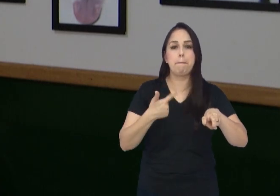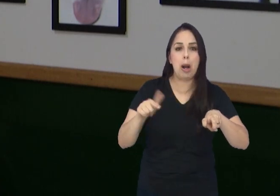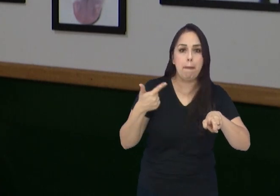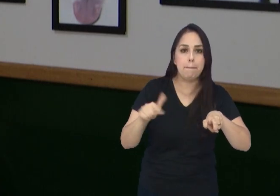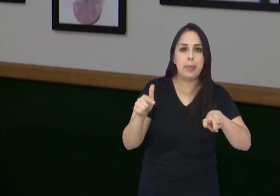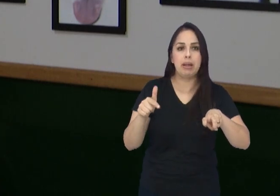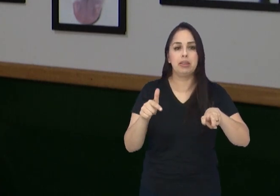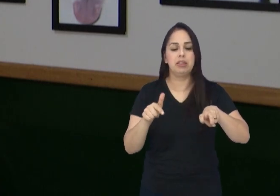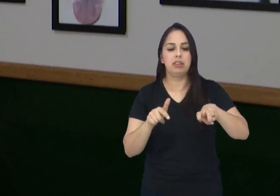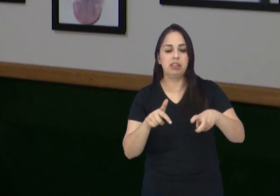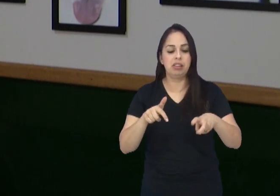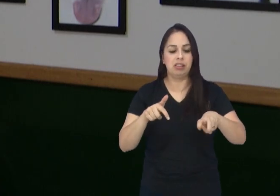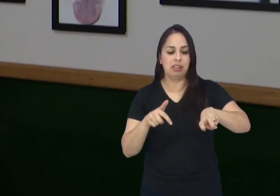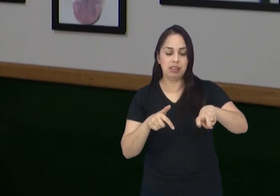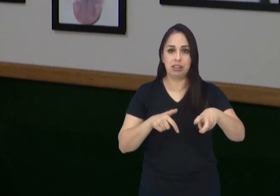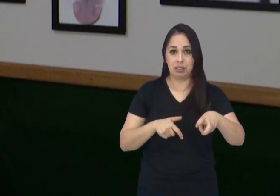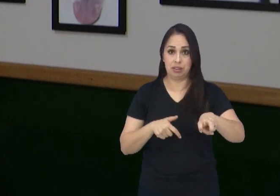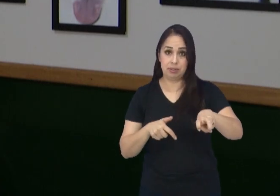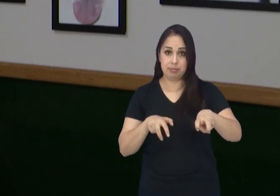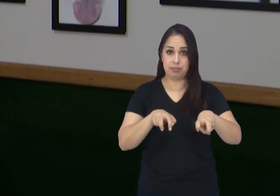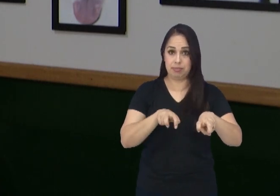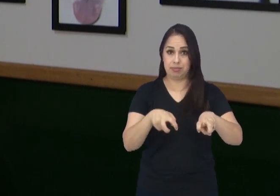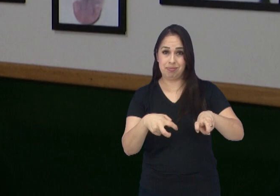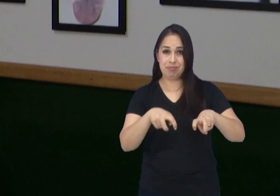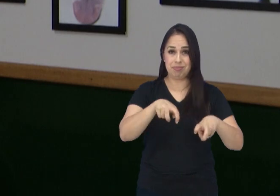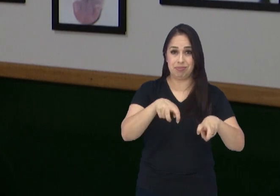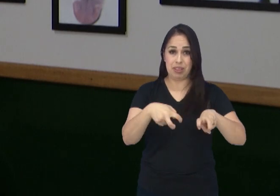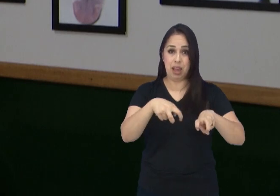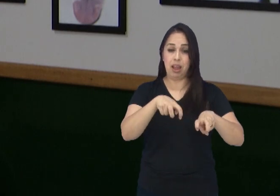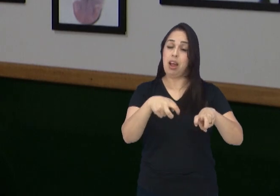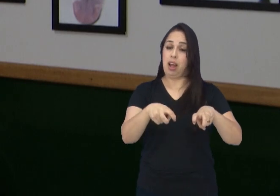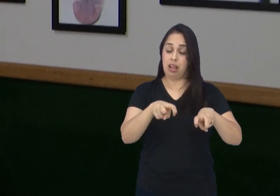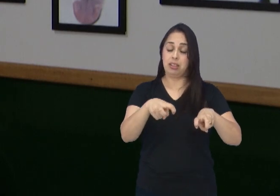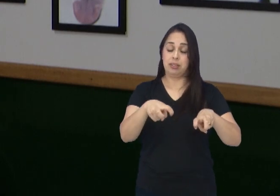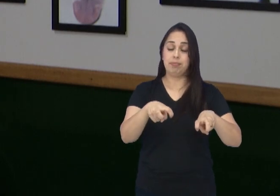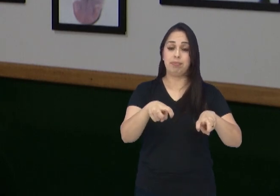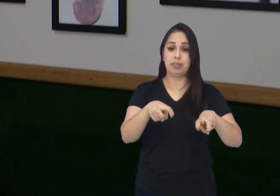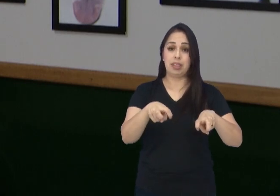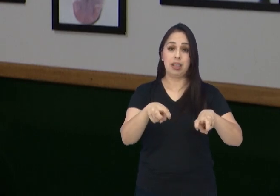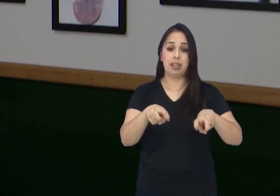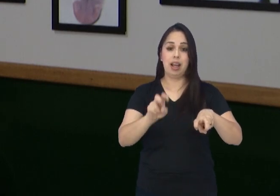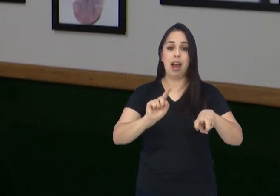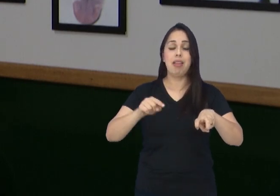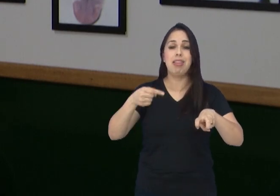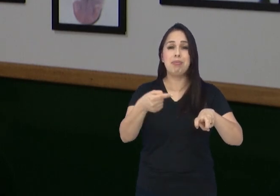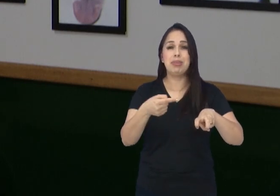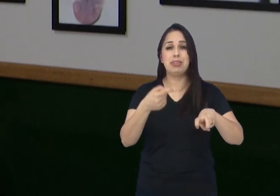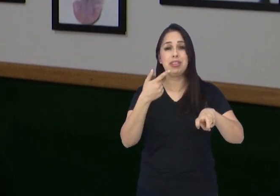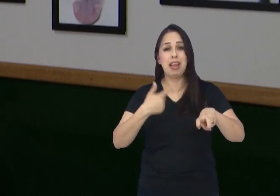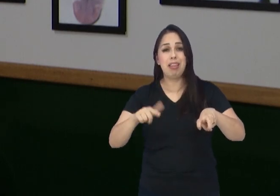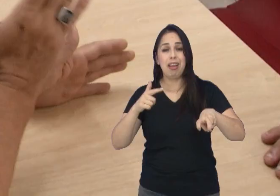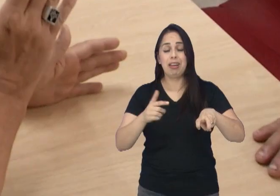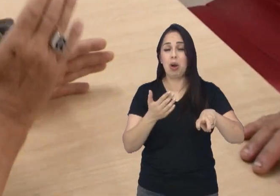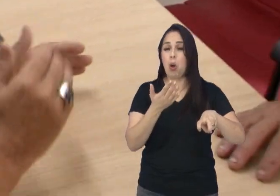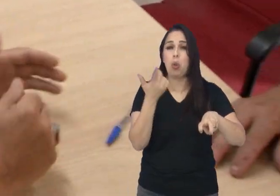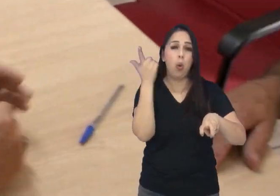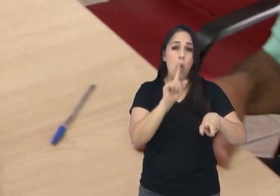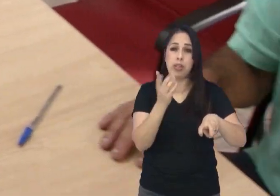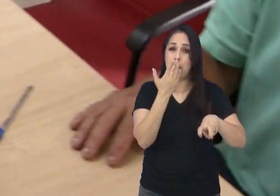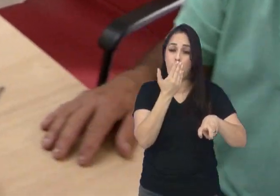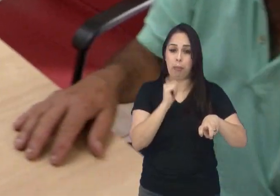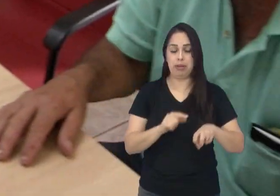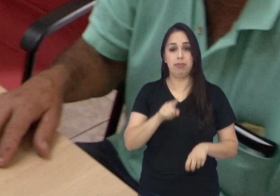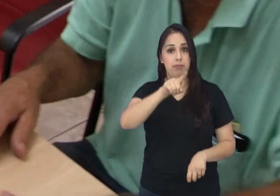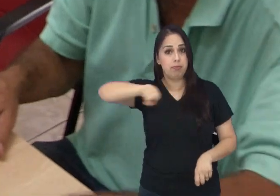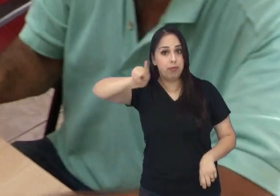na locomoção, que é claudicação, que a gente chama, eles andam mancando, né? E com isso começa a ter uma dificuldade para se alimentar. Para você